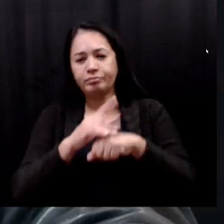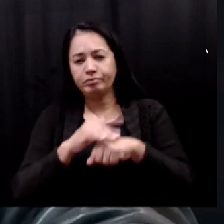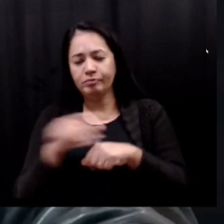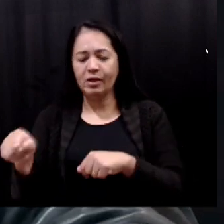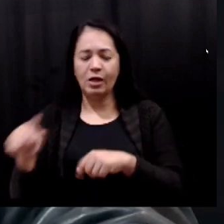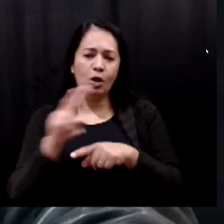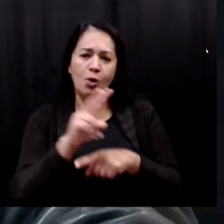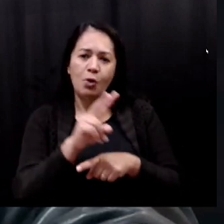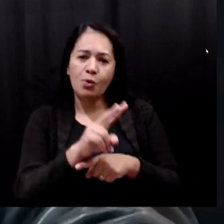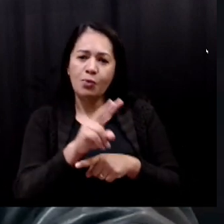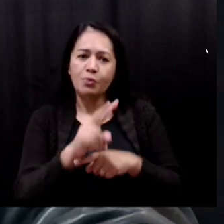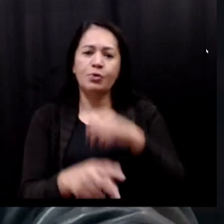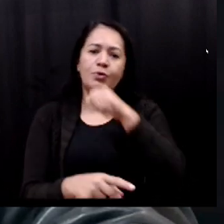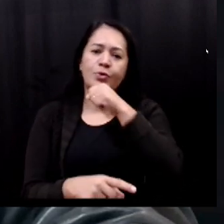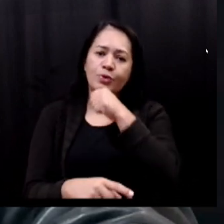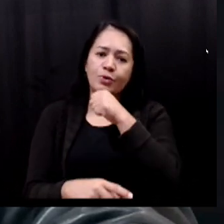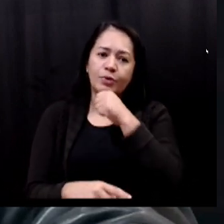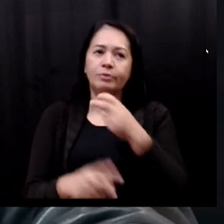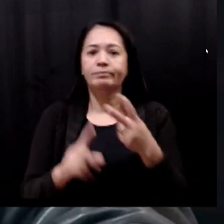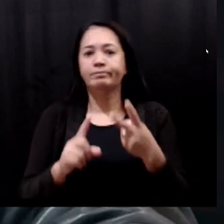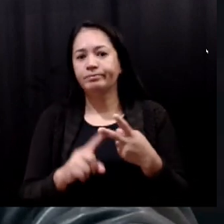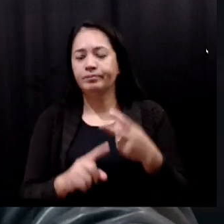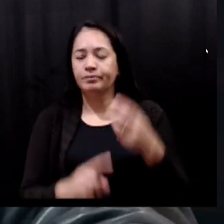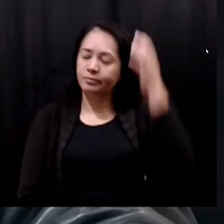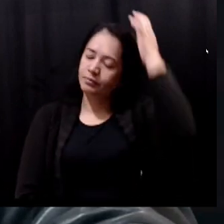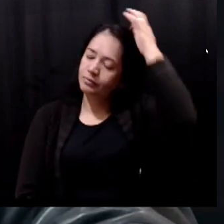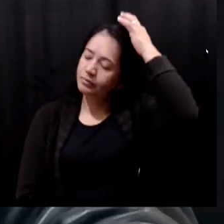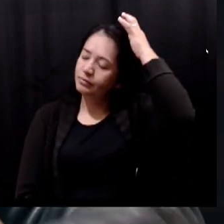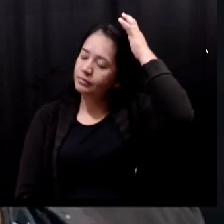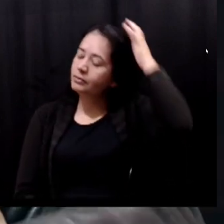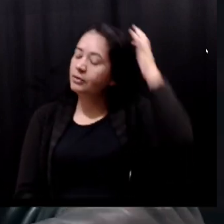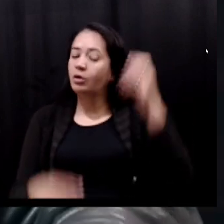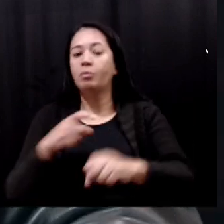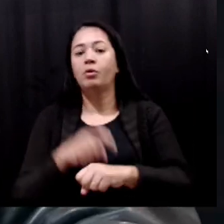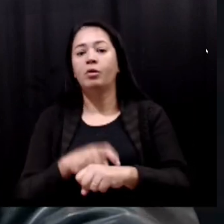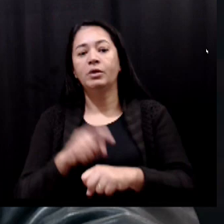idosos, esteja sendo um momento, inclusive, de